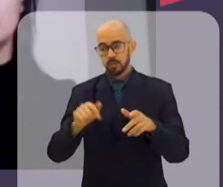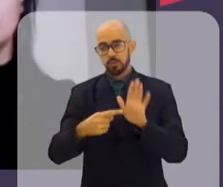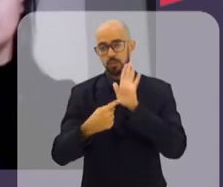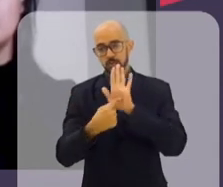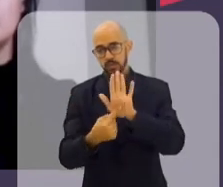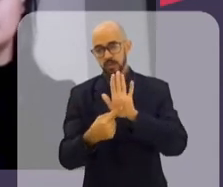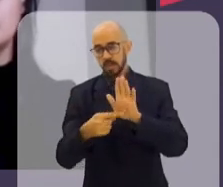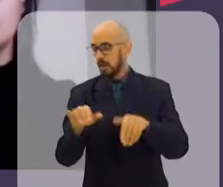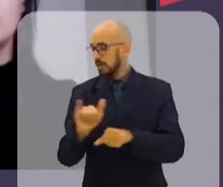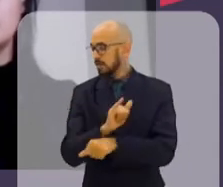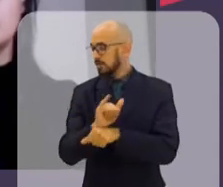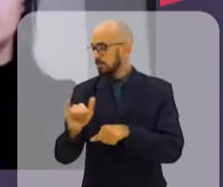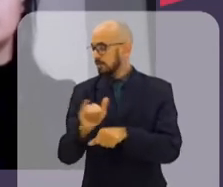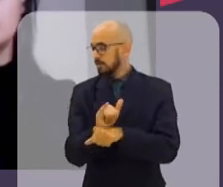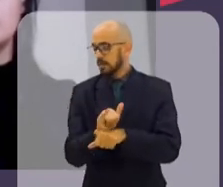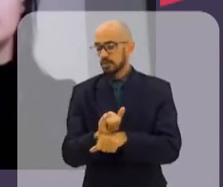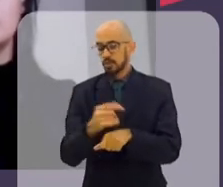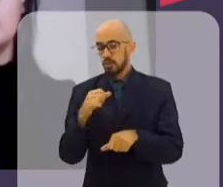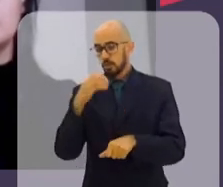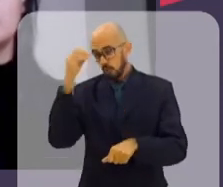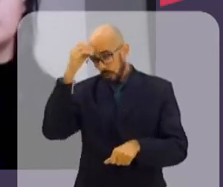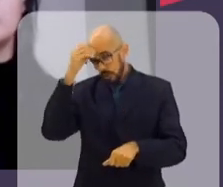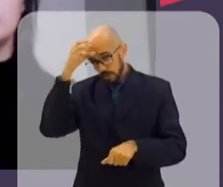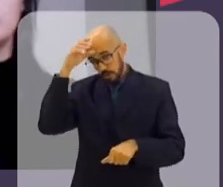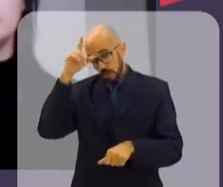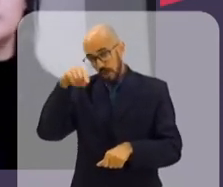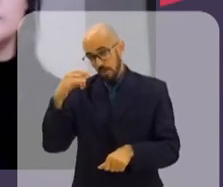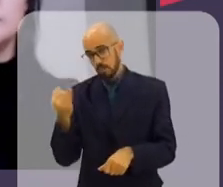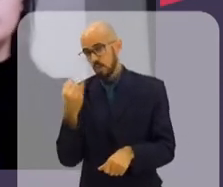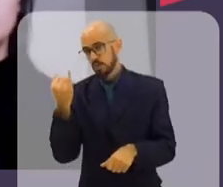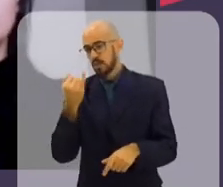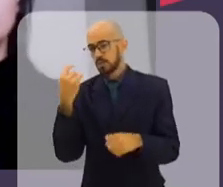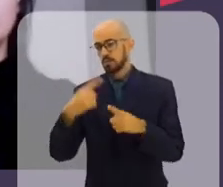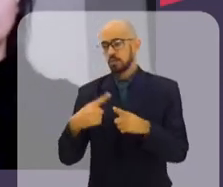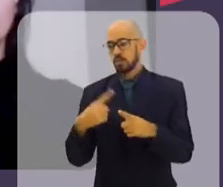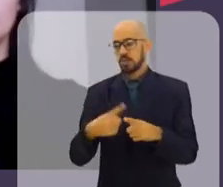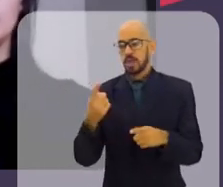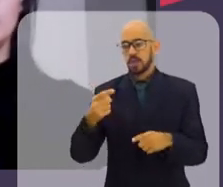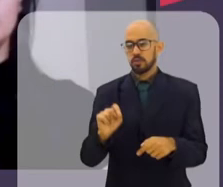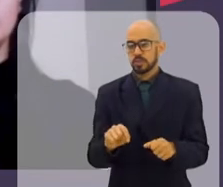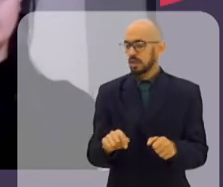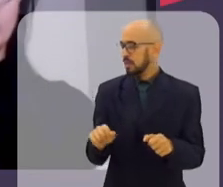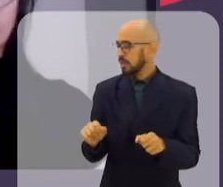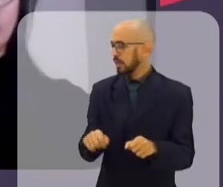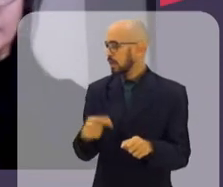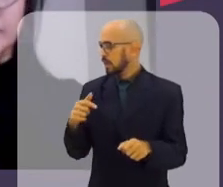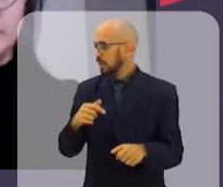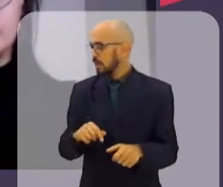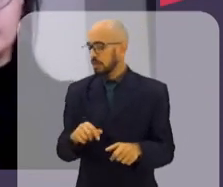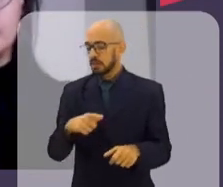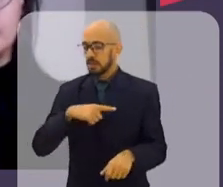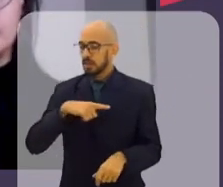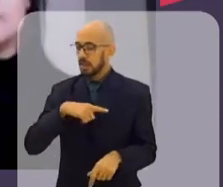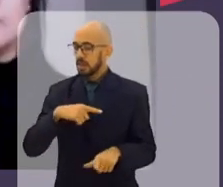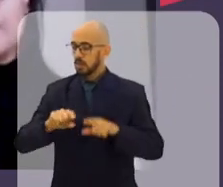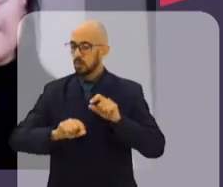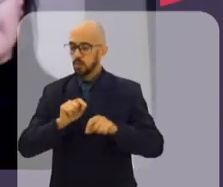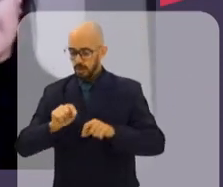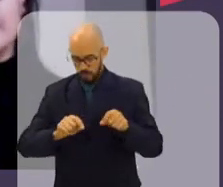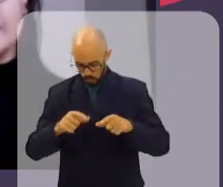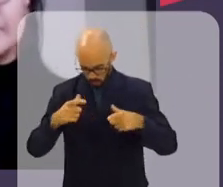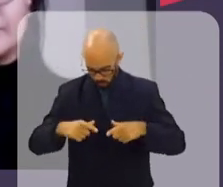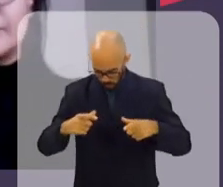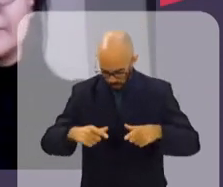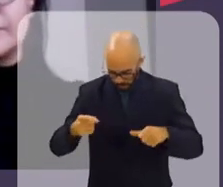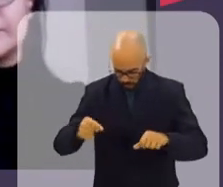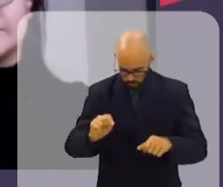trazer isso como modo de conhecimento é fundamental, porque você sai daquela situação de você estar num lugar onde parece